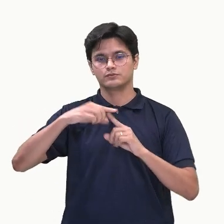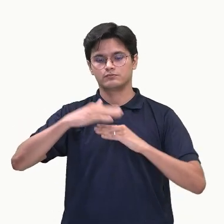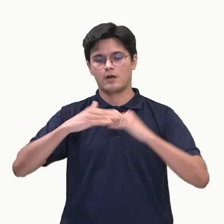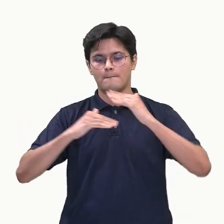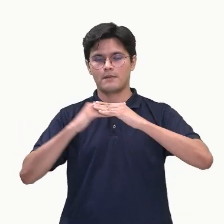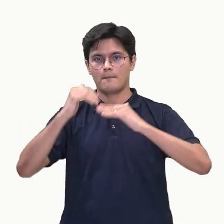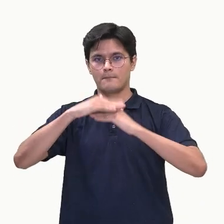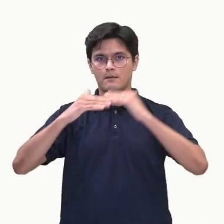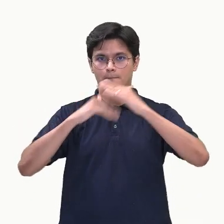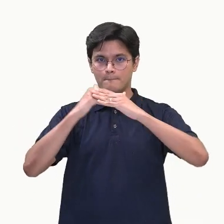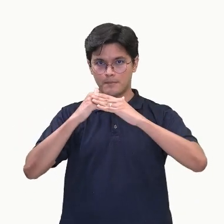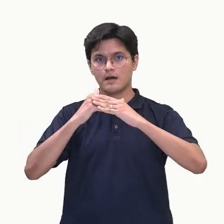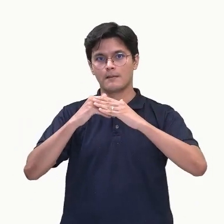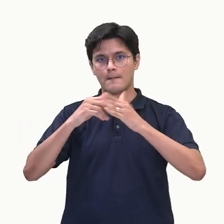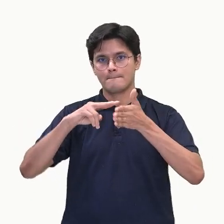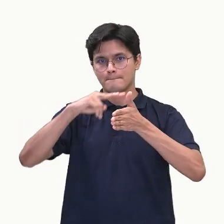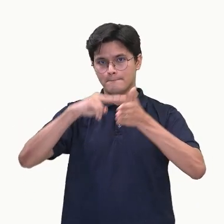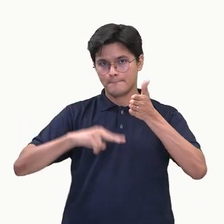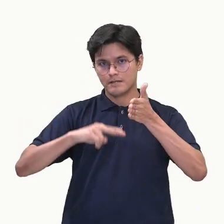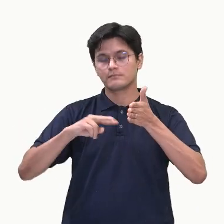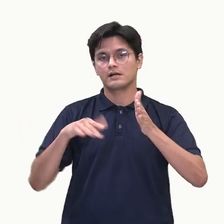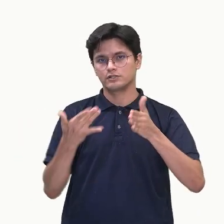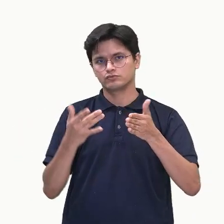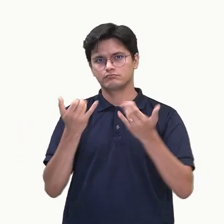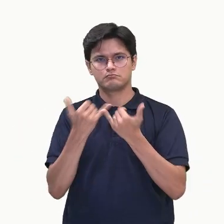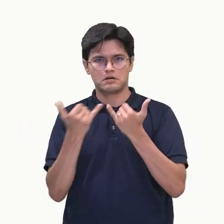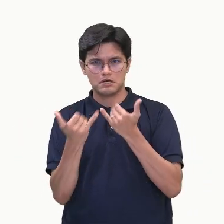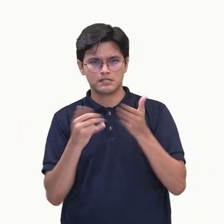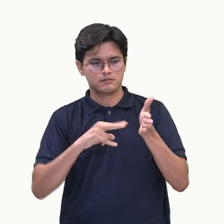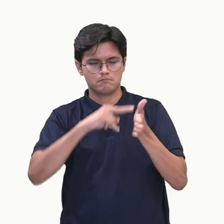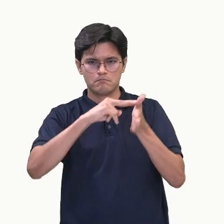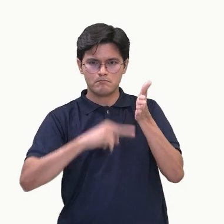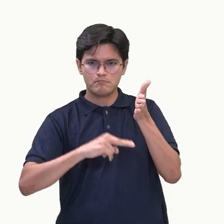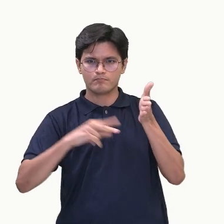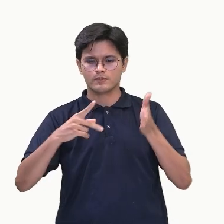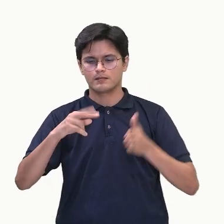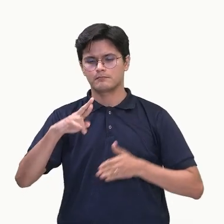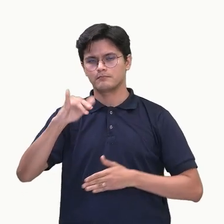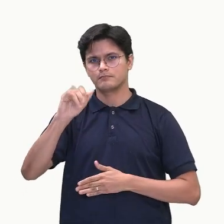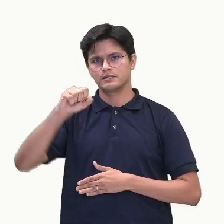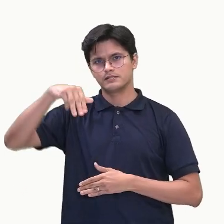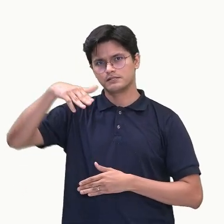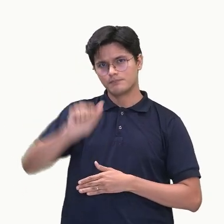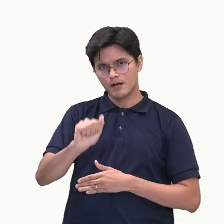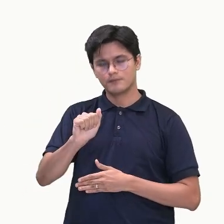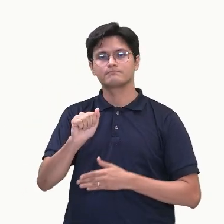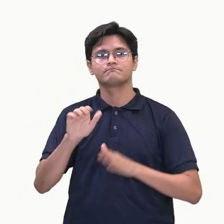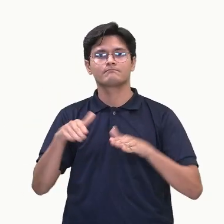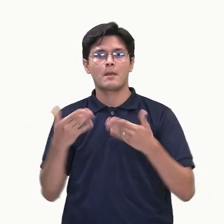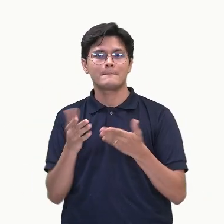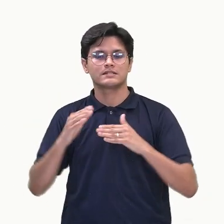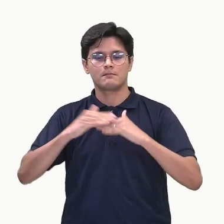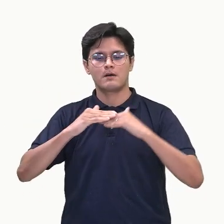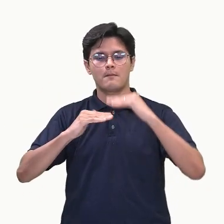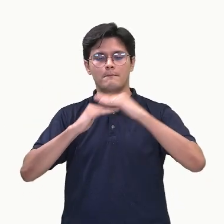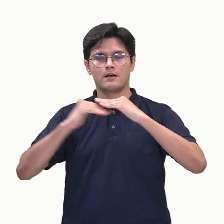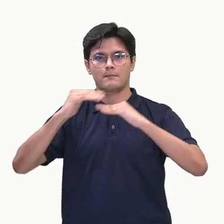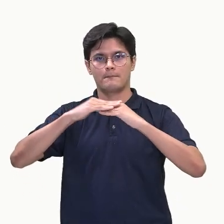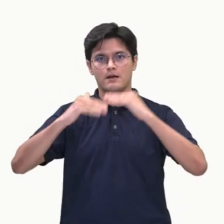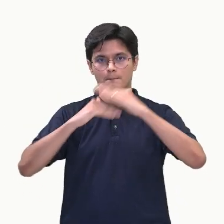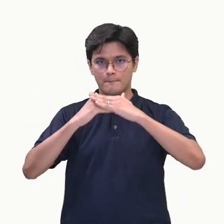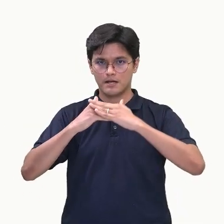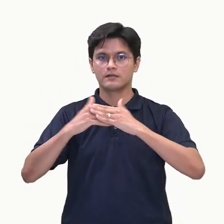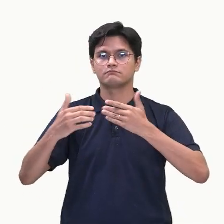de prisma, mas você observa aqui, olha, mais de uma camada. Então, são várias camadas. Esse é um tecido que a gente vai